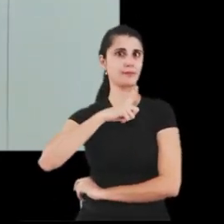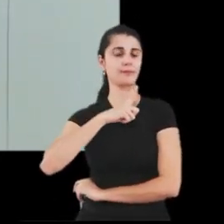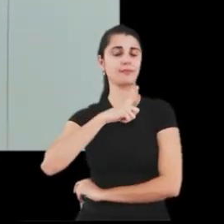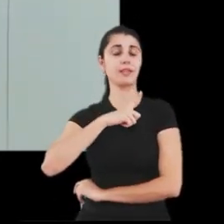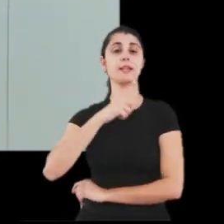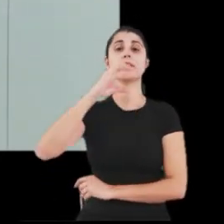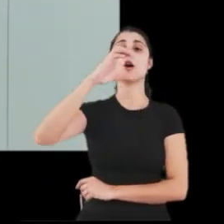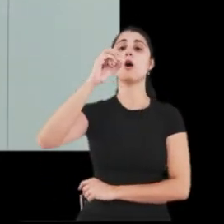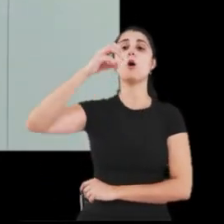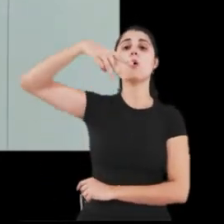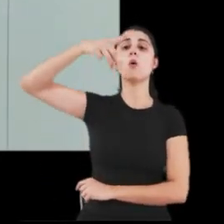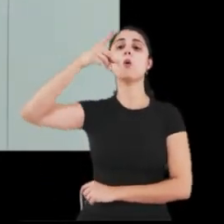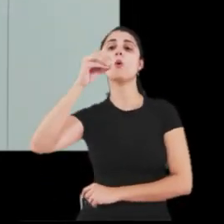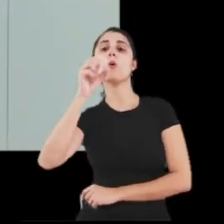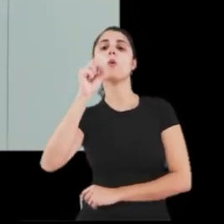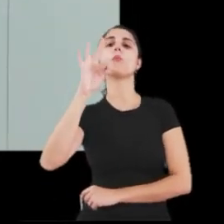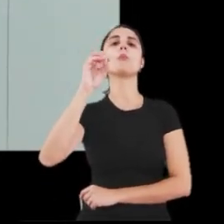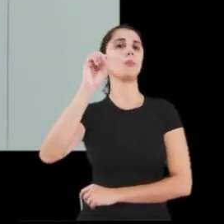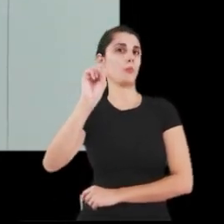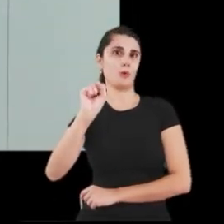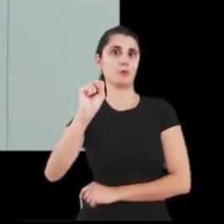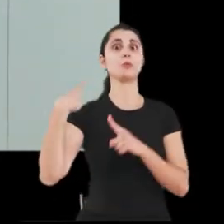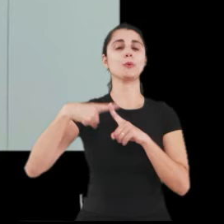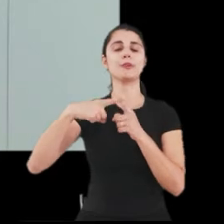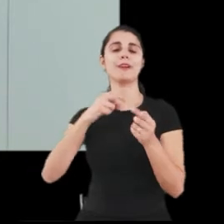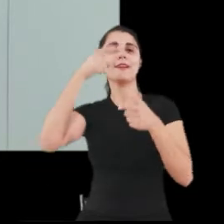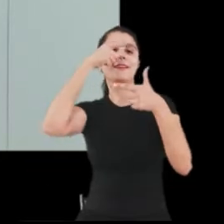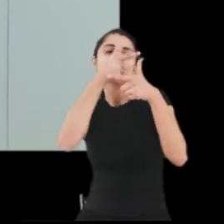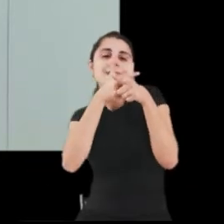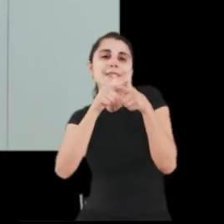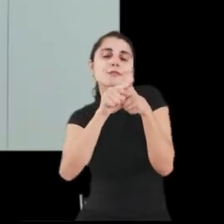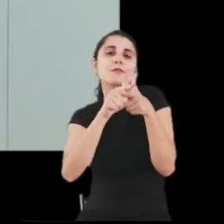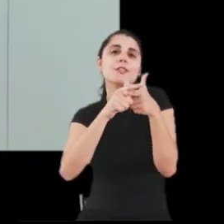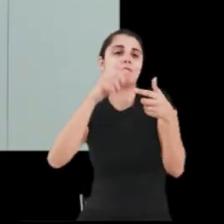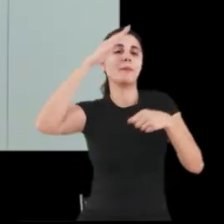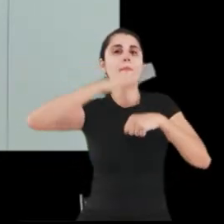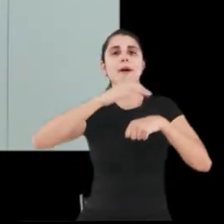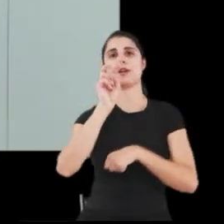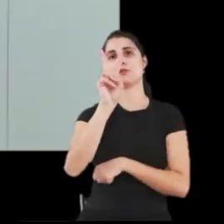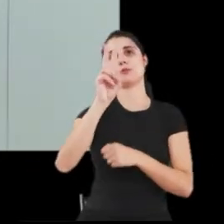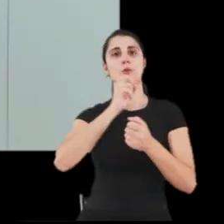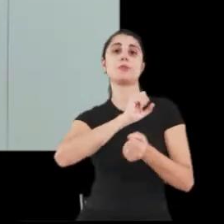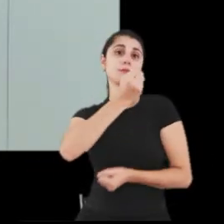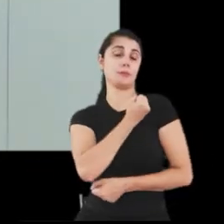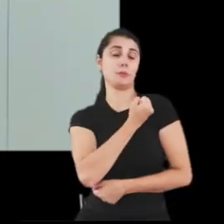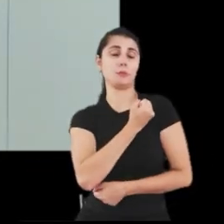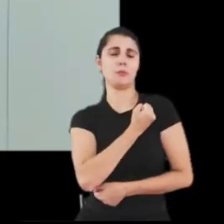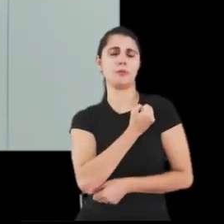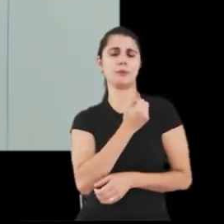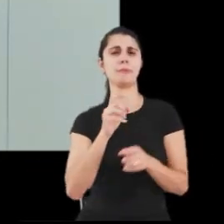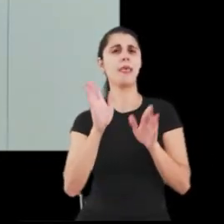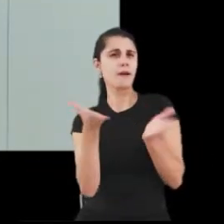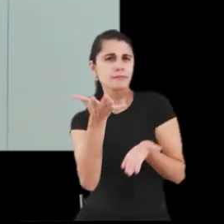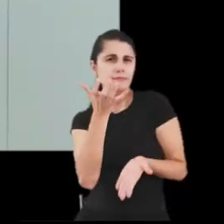compostos, pois possuem pelo menos 3 divisores. O 8 tem 4 divisores e o 9 tem 3 divisores. Agora eu quero que